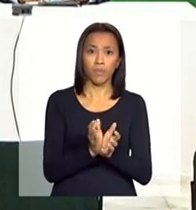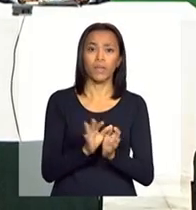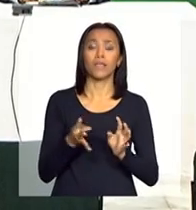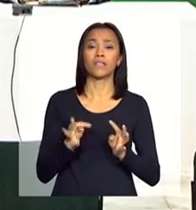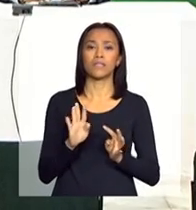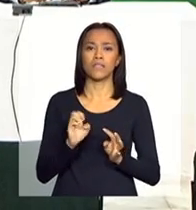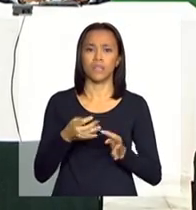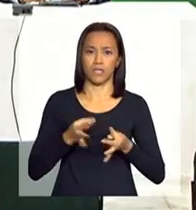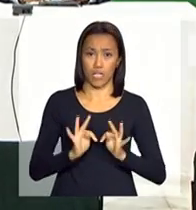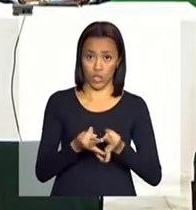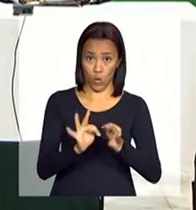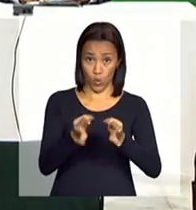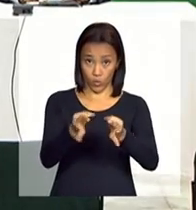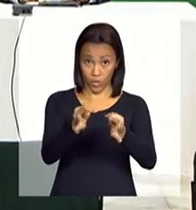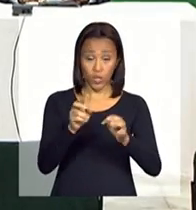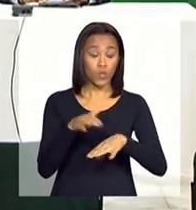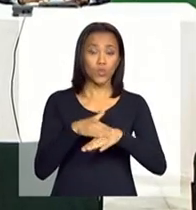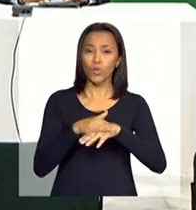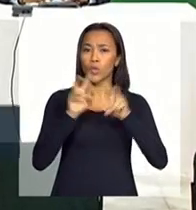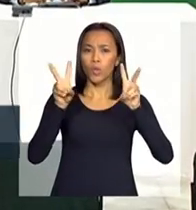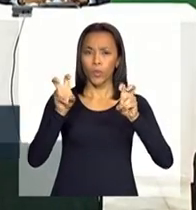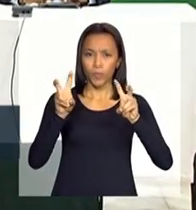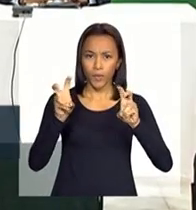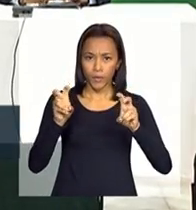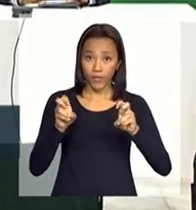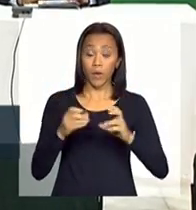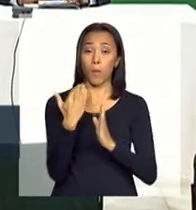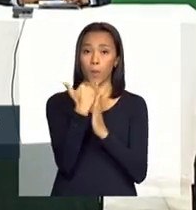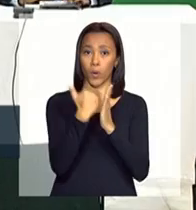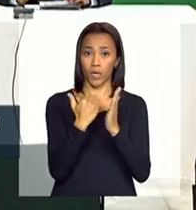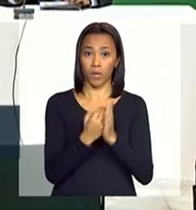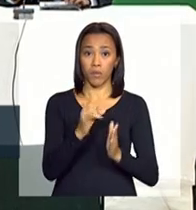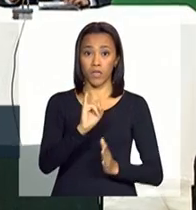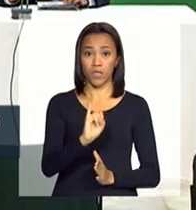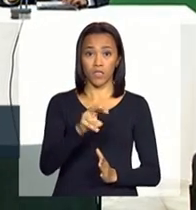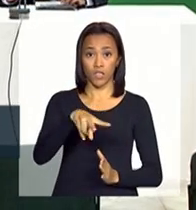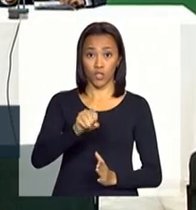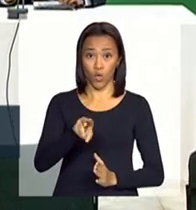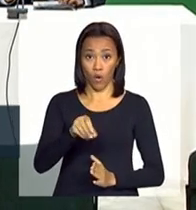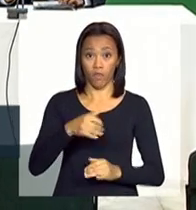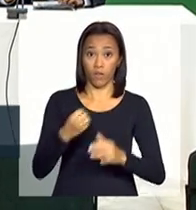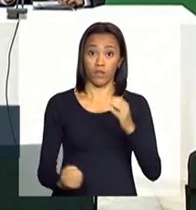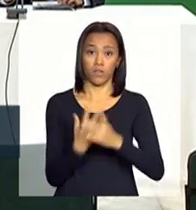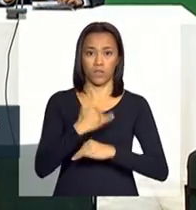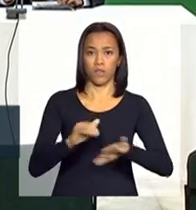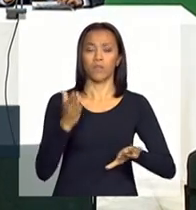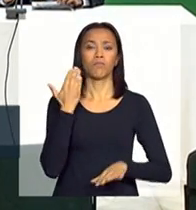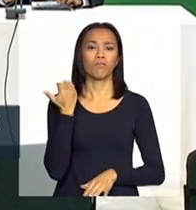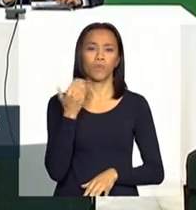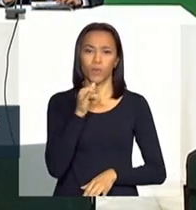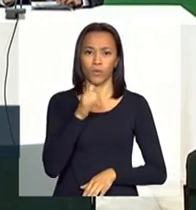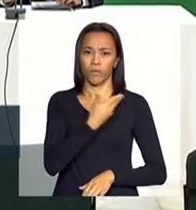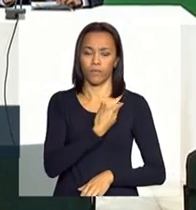Tecnologia e inovação sobre o programa inova empresa lançado há pouco pelo Governo